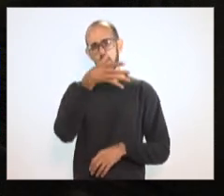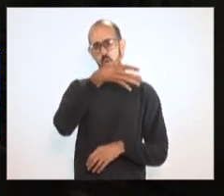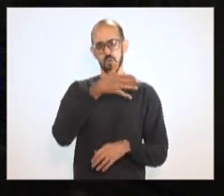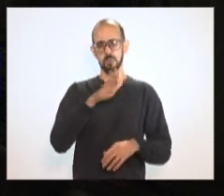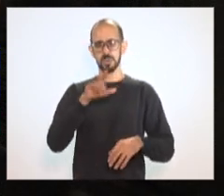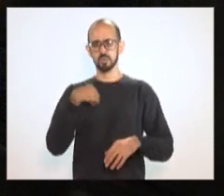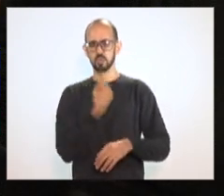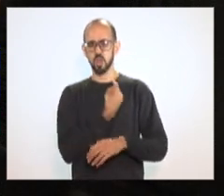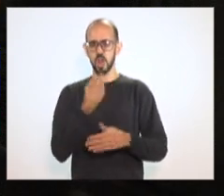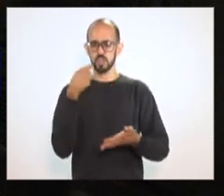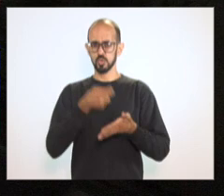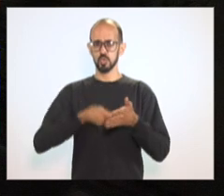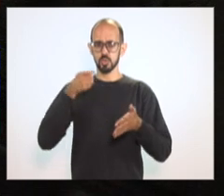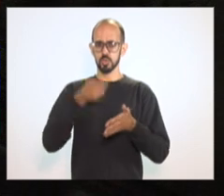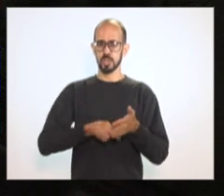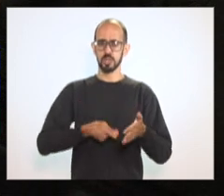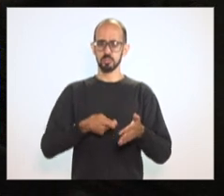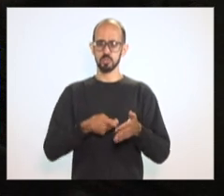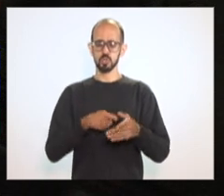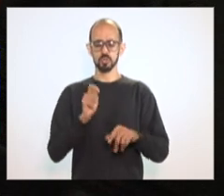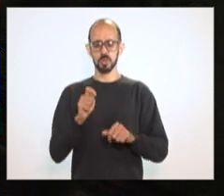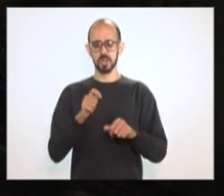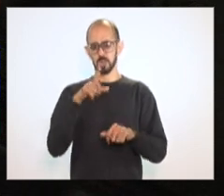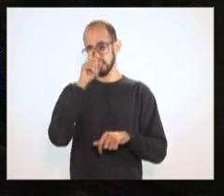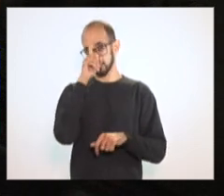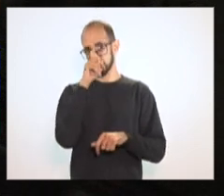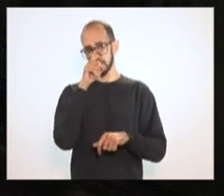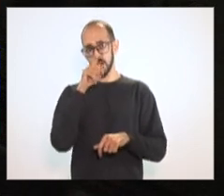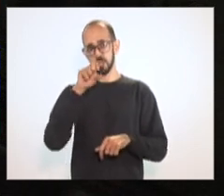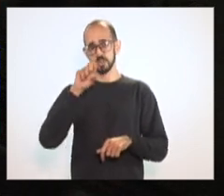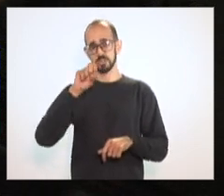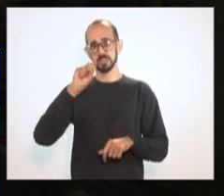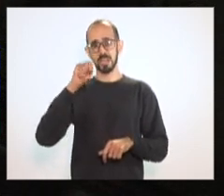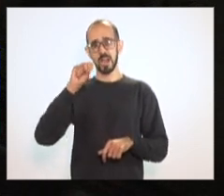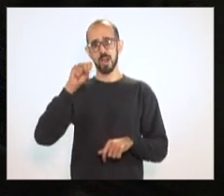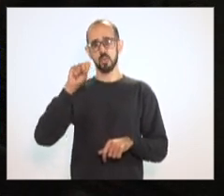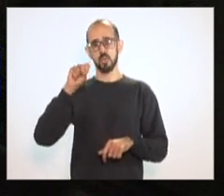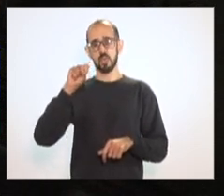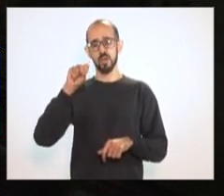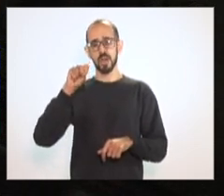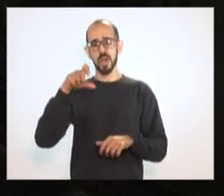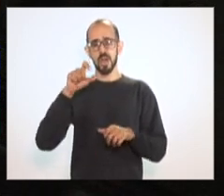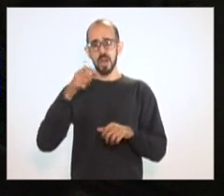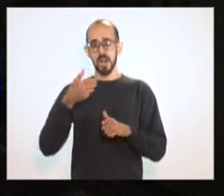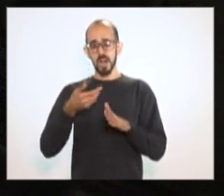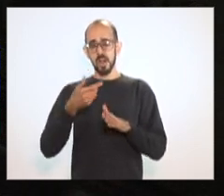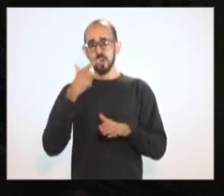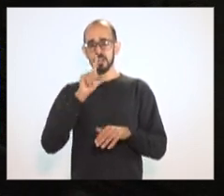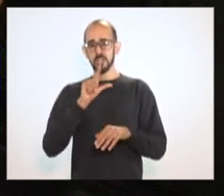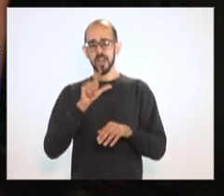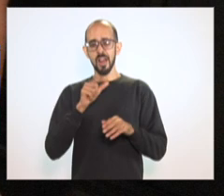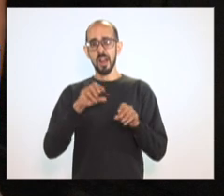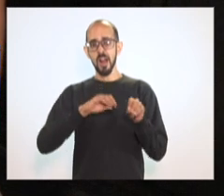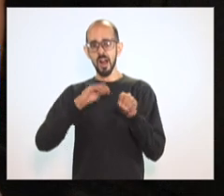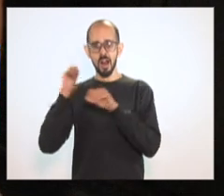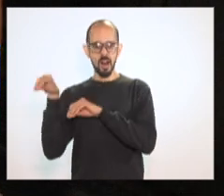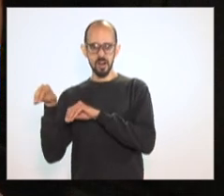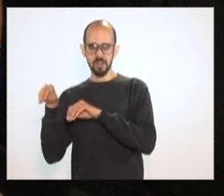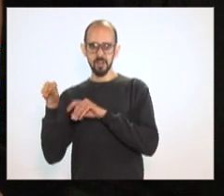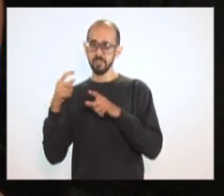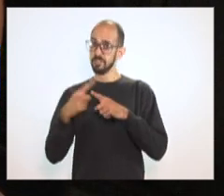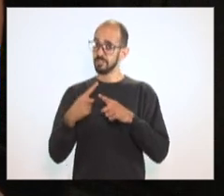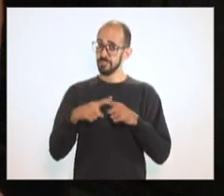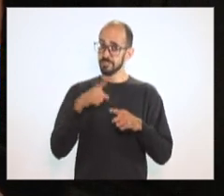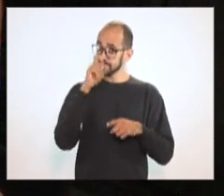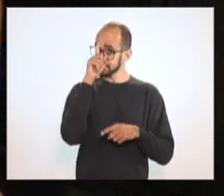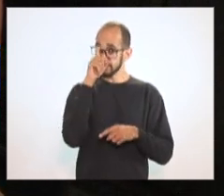para que a maternidade de Saracuruna saísse daquele hospital de emergência hospitais de emergência